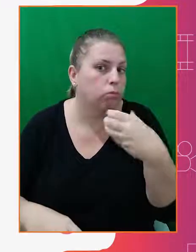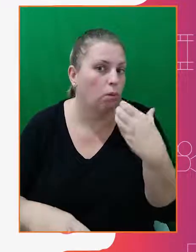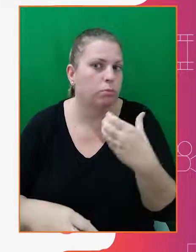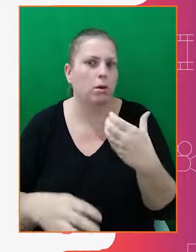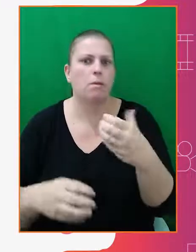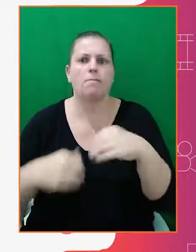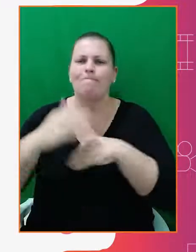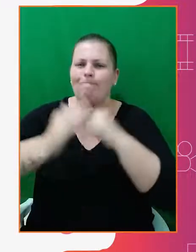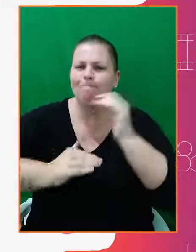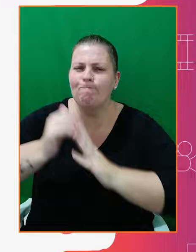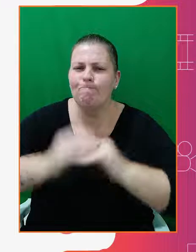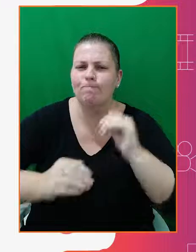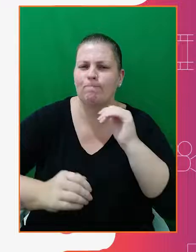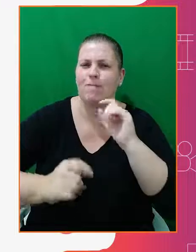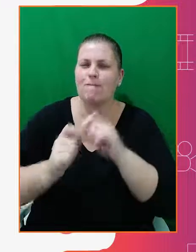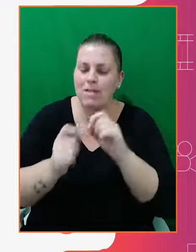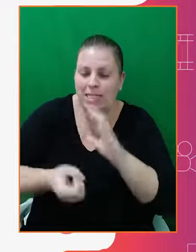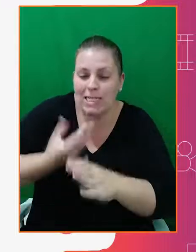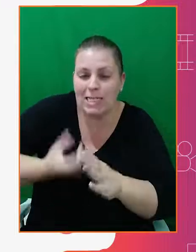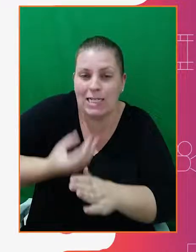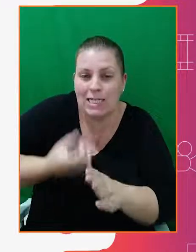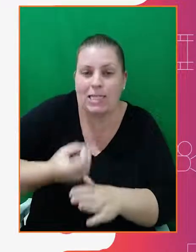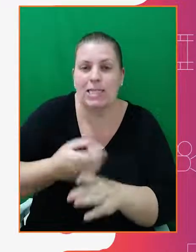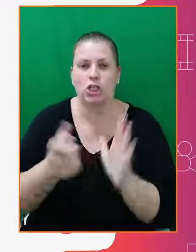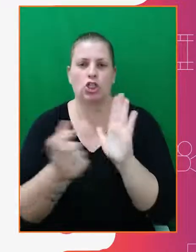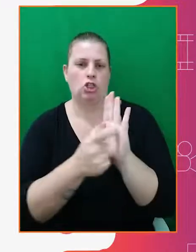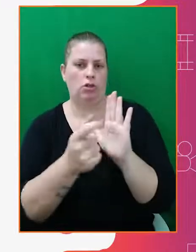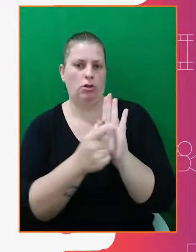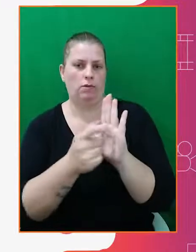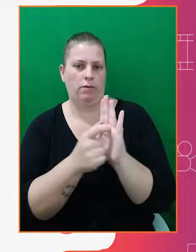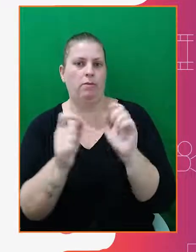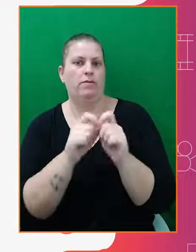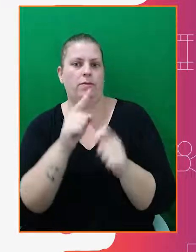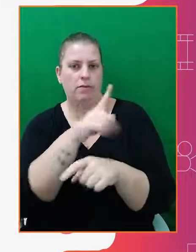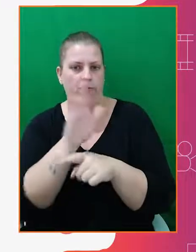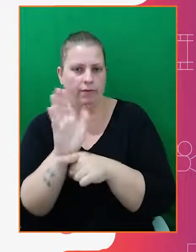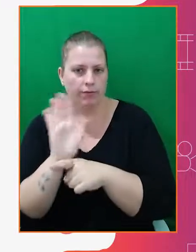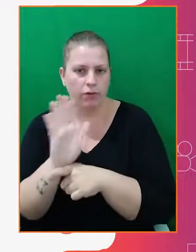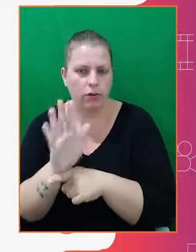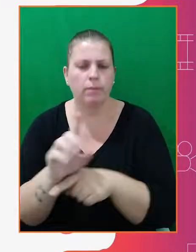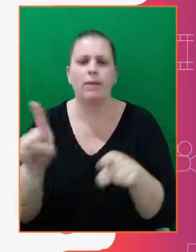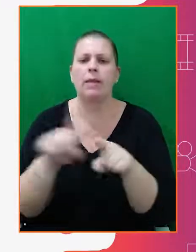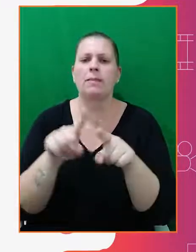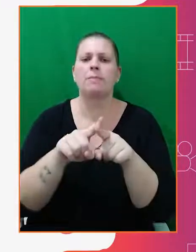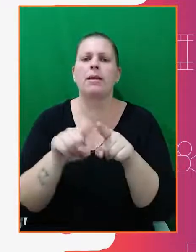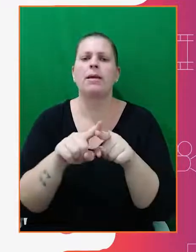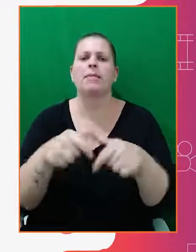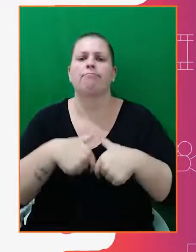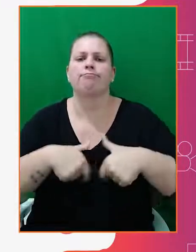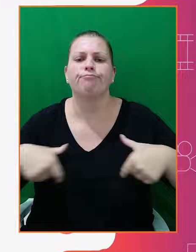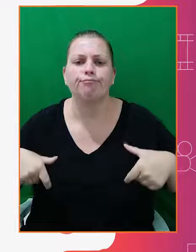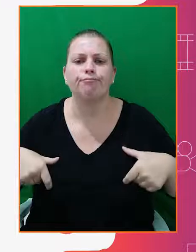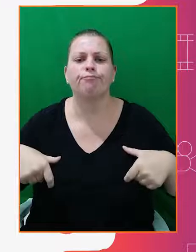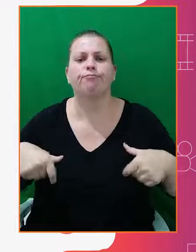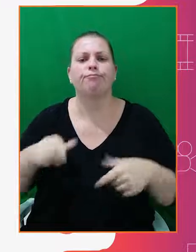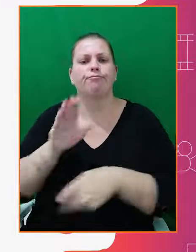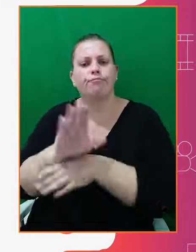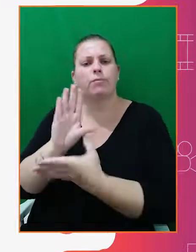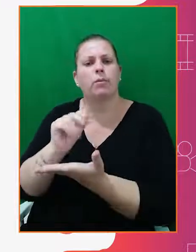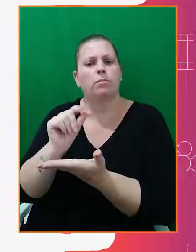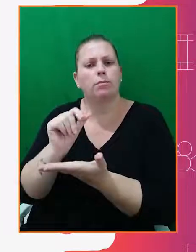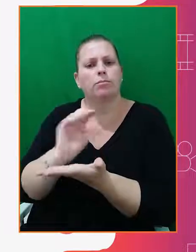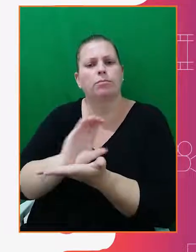Apple, para desenvolver softwares específicos para a área da animação. Teve patrocínio da Disney também esse filme, o que